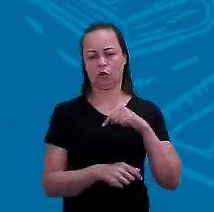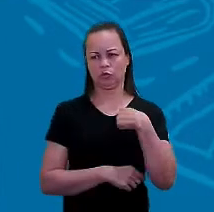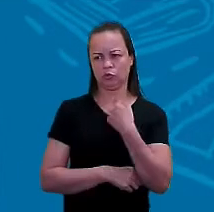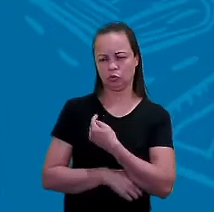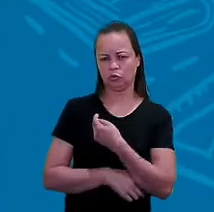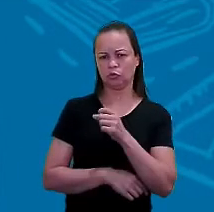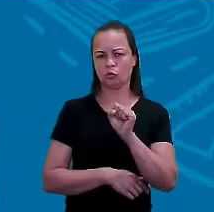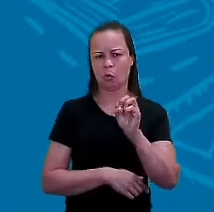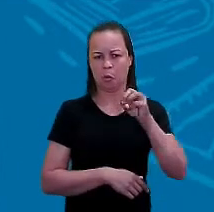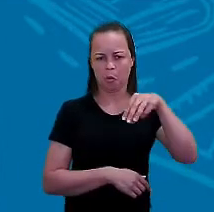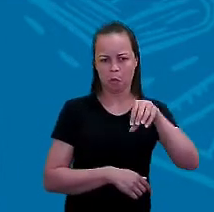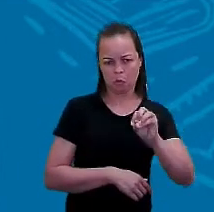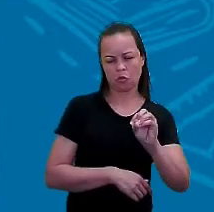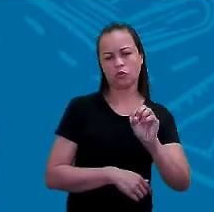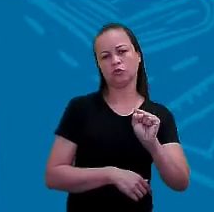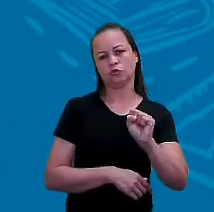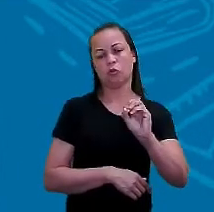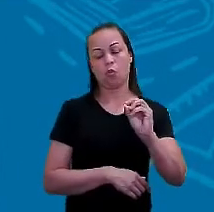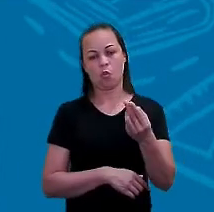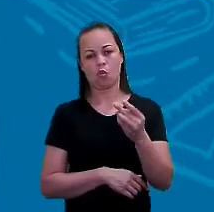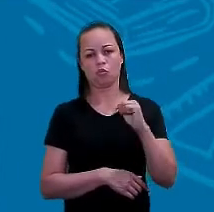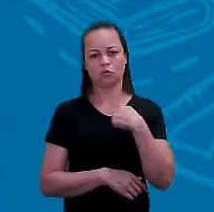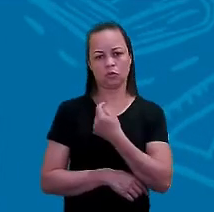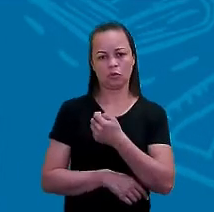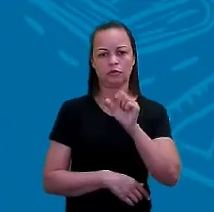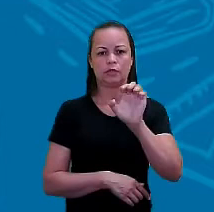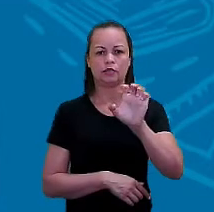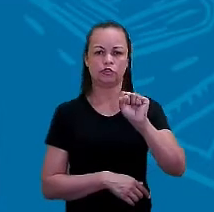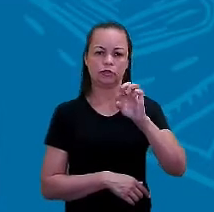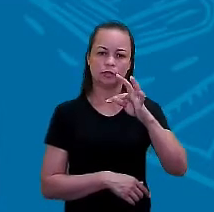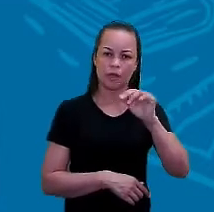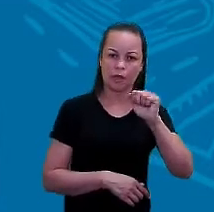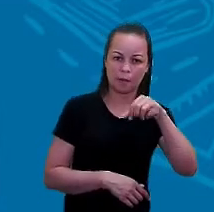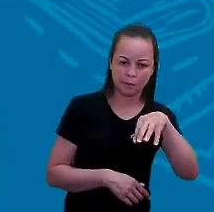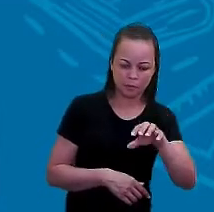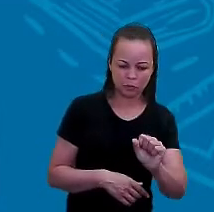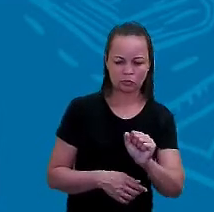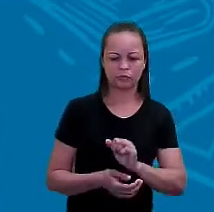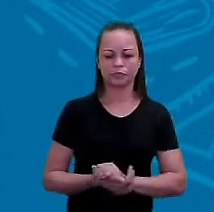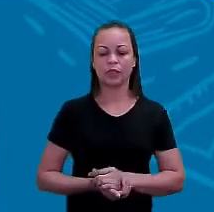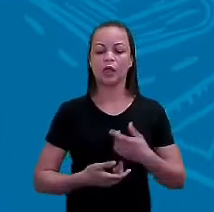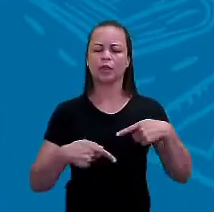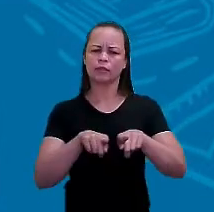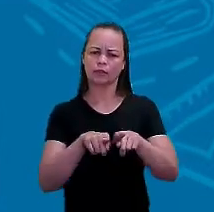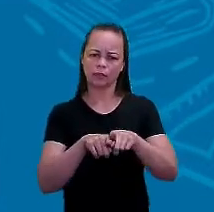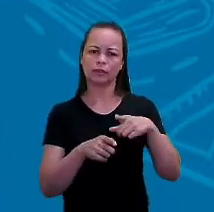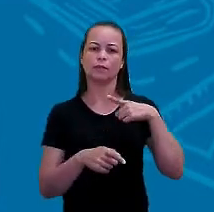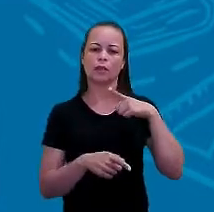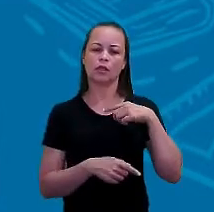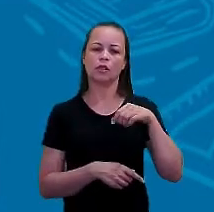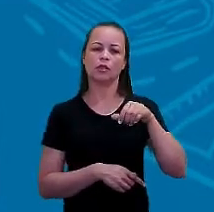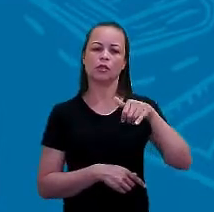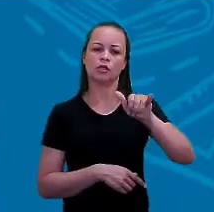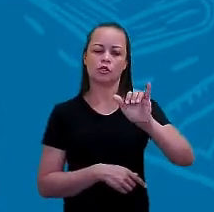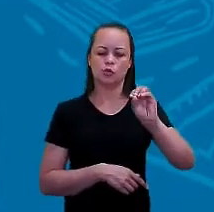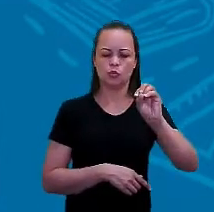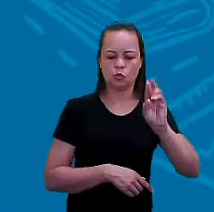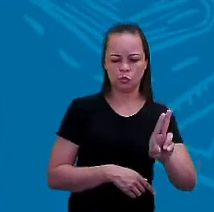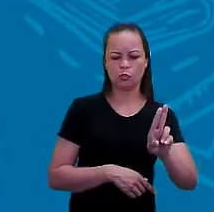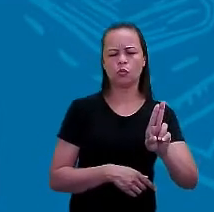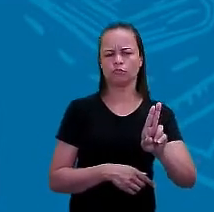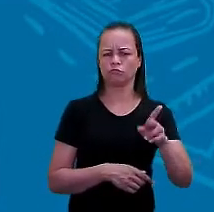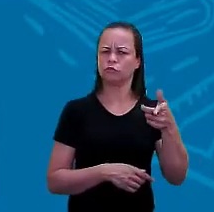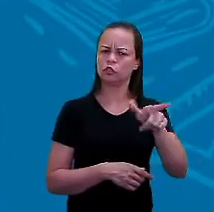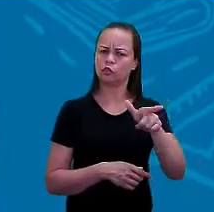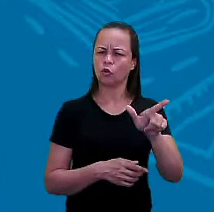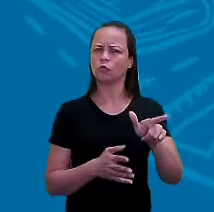where. Where, que é a forma abreviada. Agora eu tenho your novamente. Aí você vai perguntar, poxa, Mr. Assis,